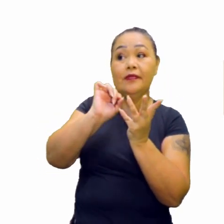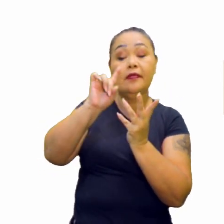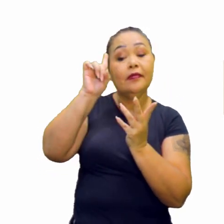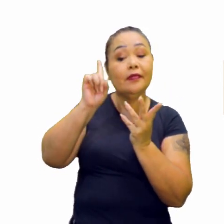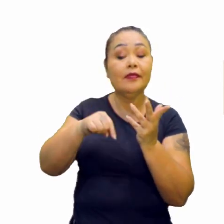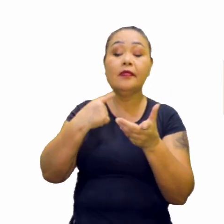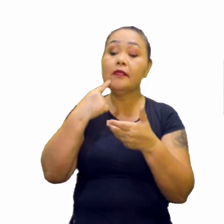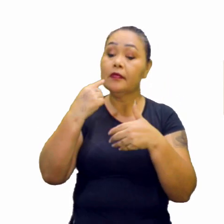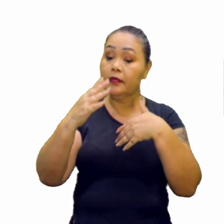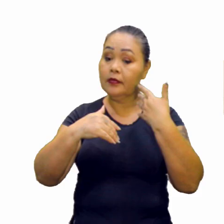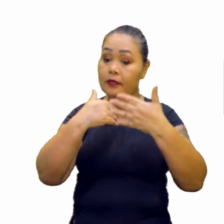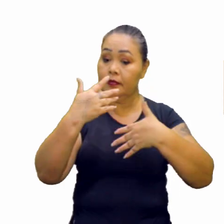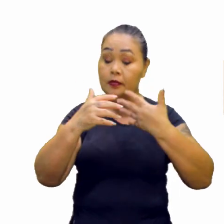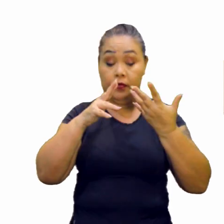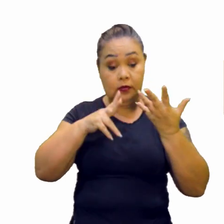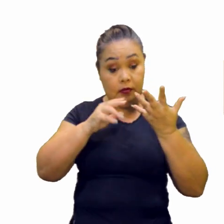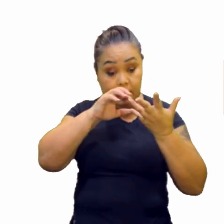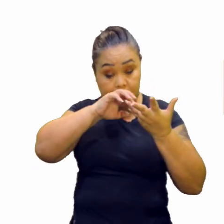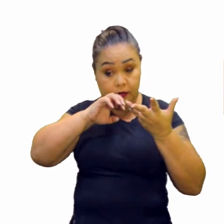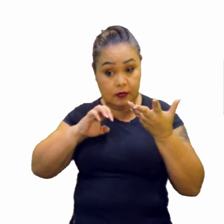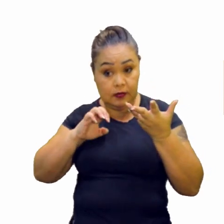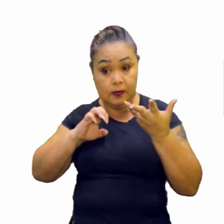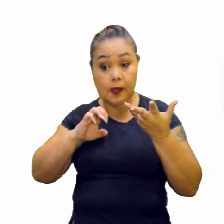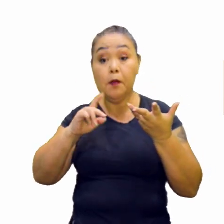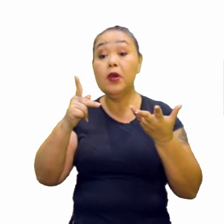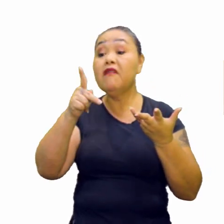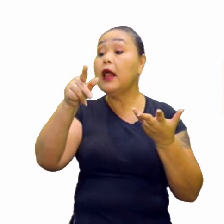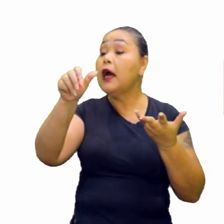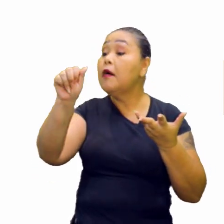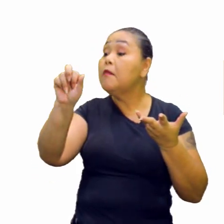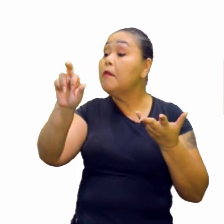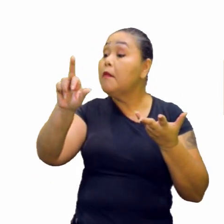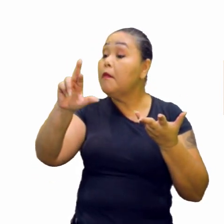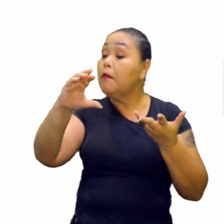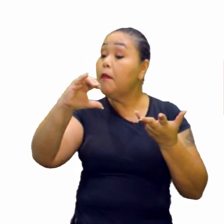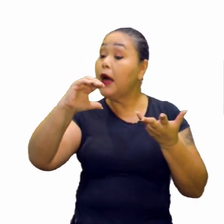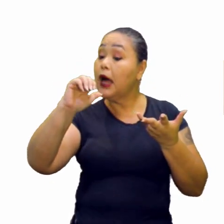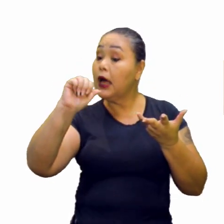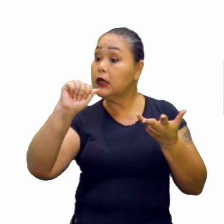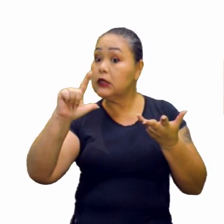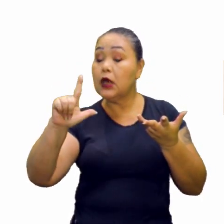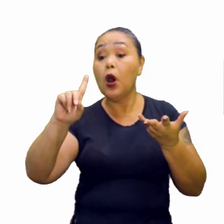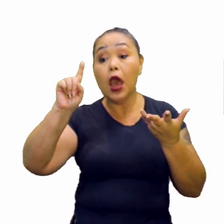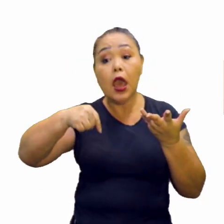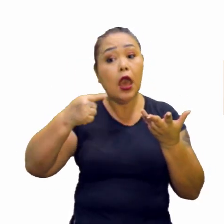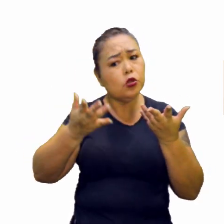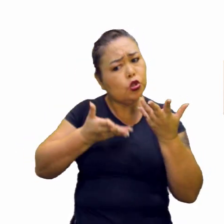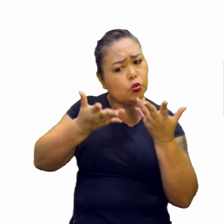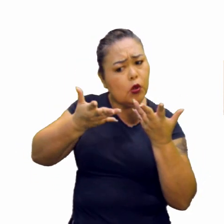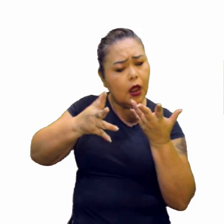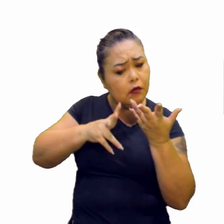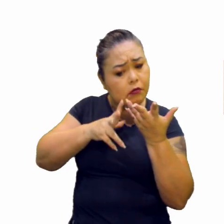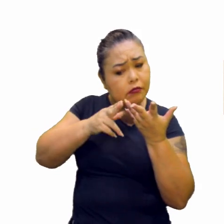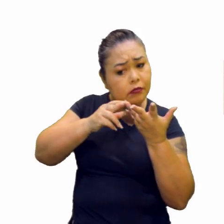de supressão, por que fala parcial? Porque é uma forma de você estimular uma